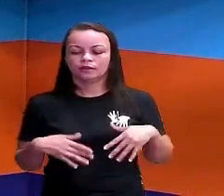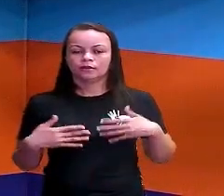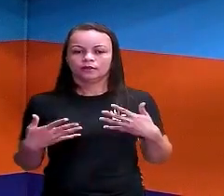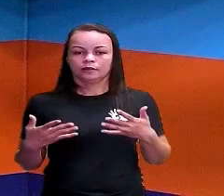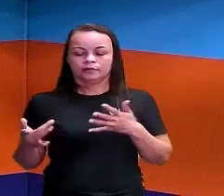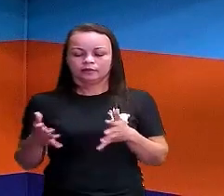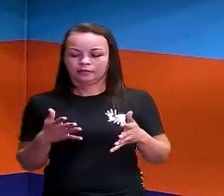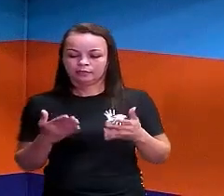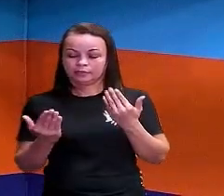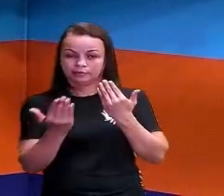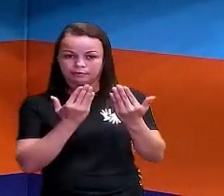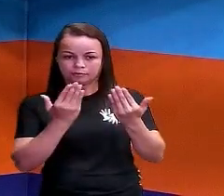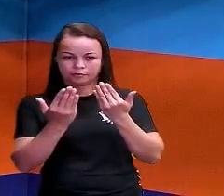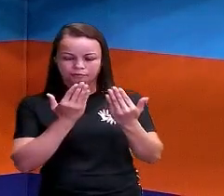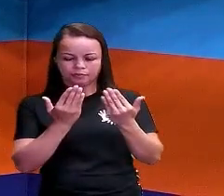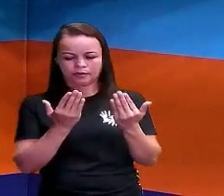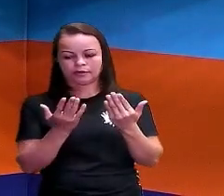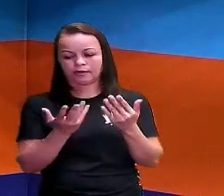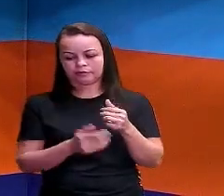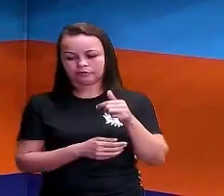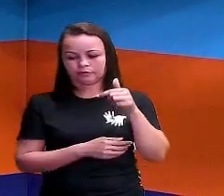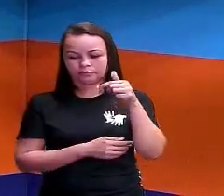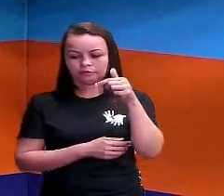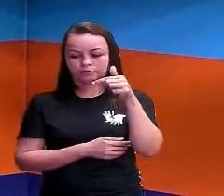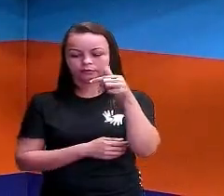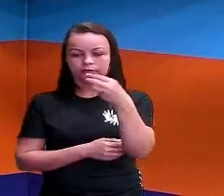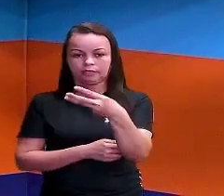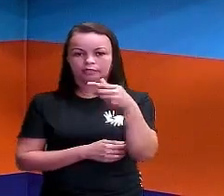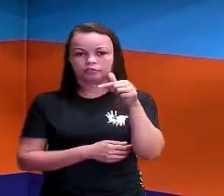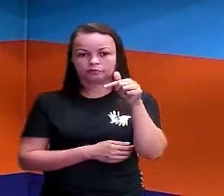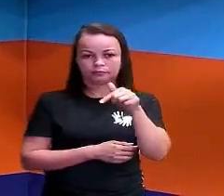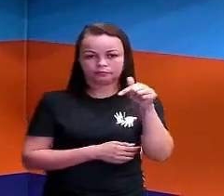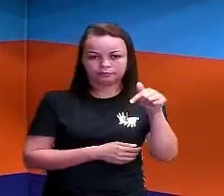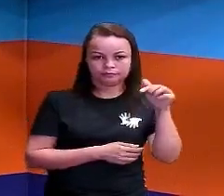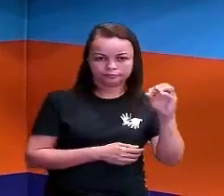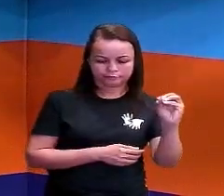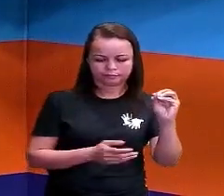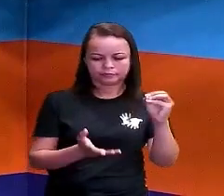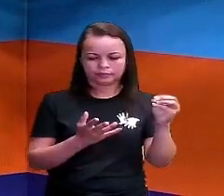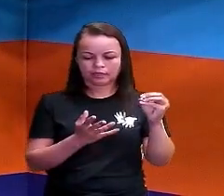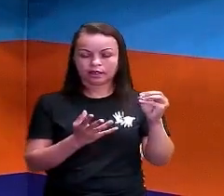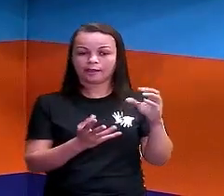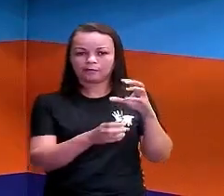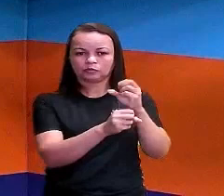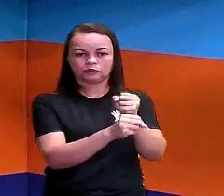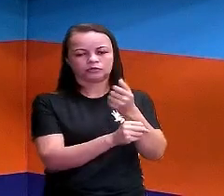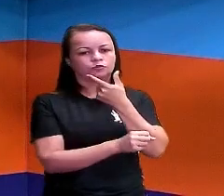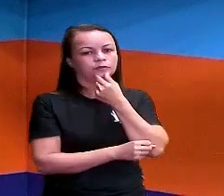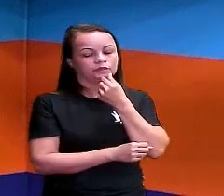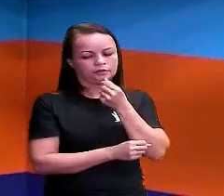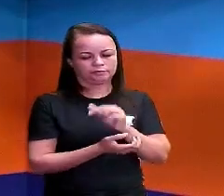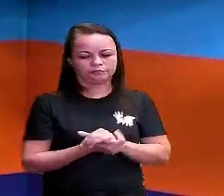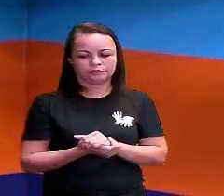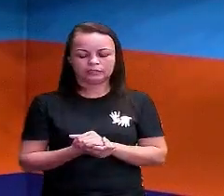só, comparando, 3.770 é a pontuação de Miguel e da irmã dele,